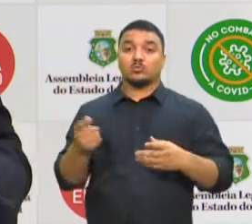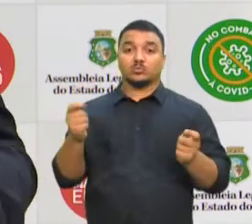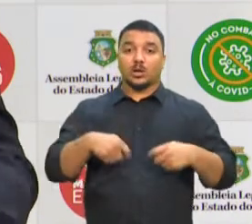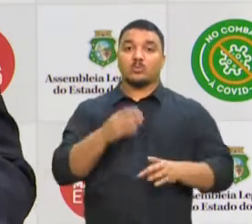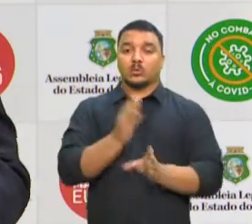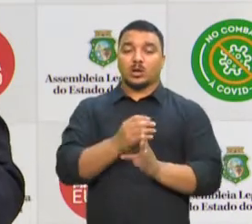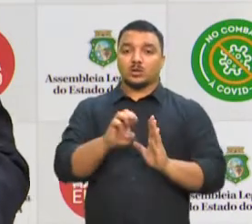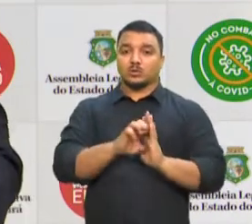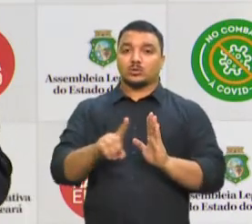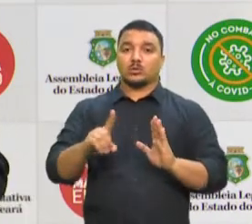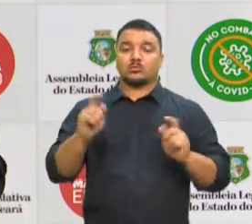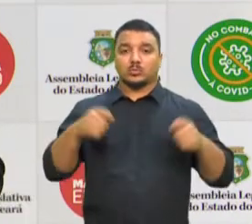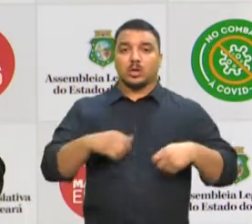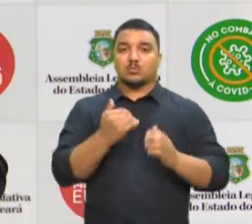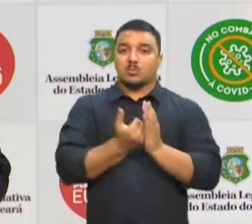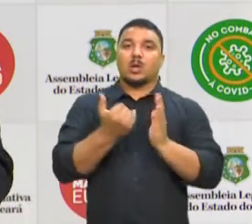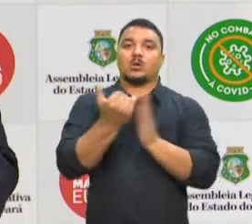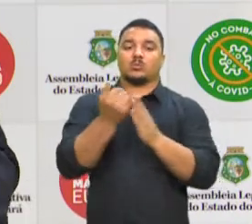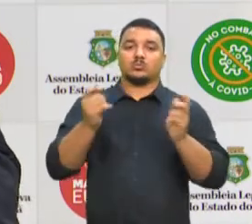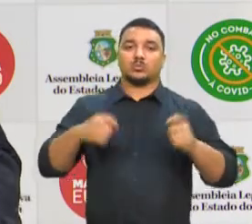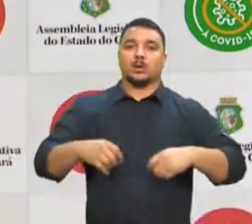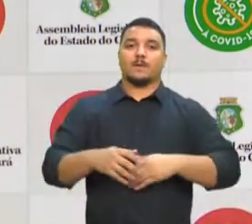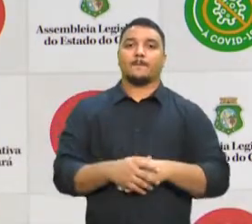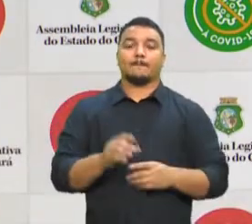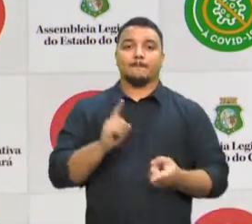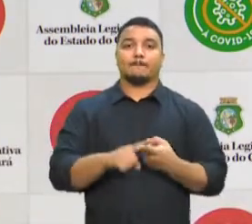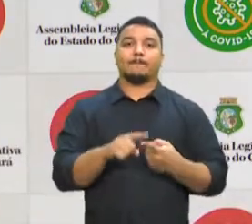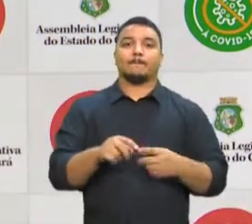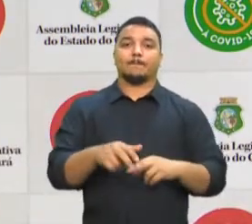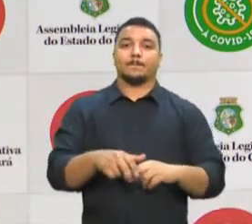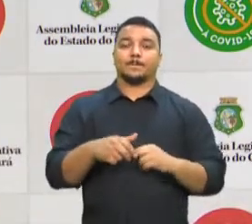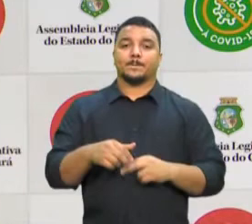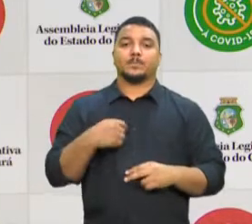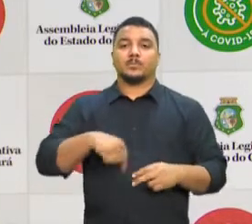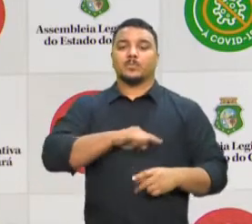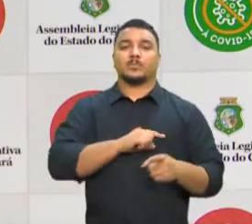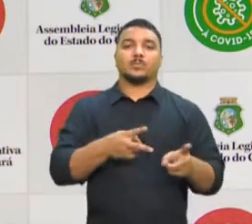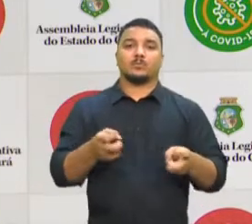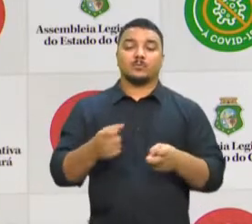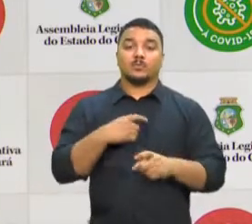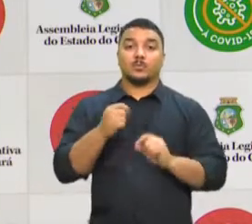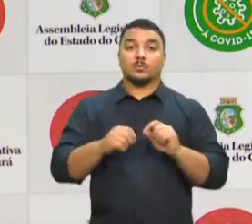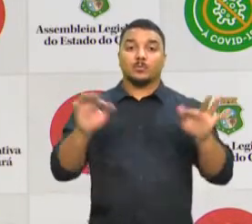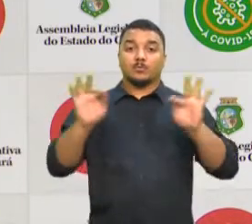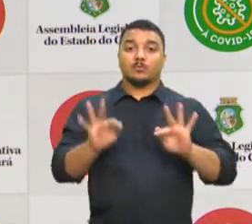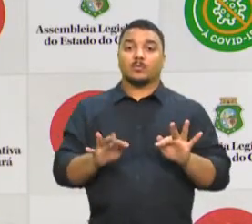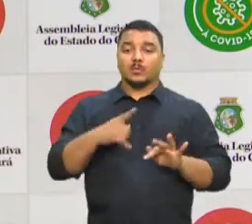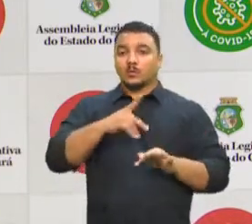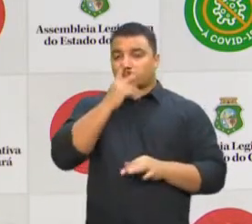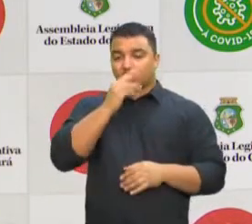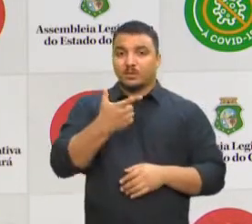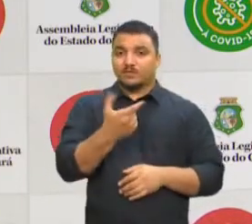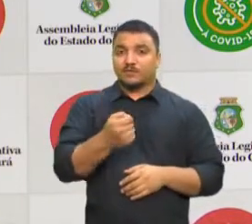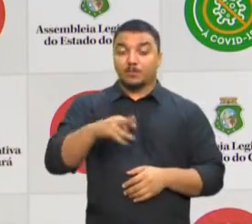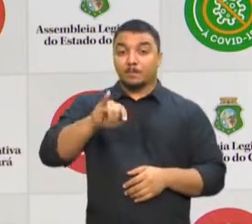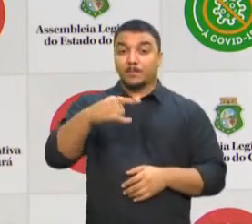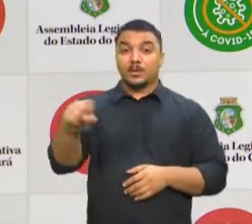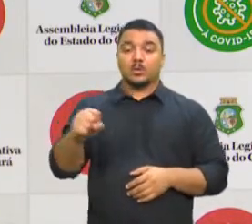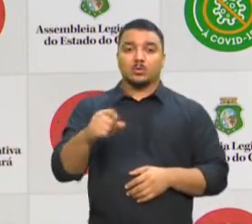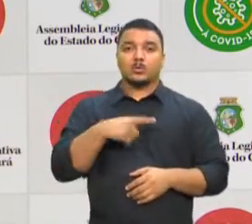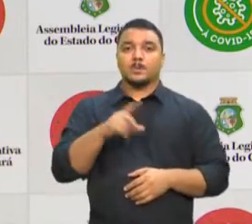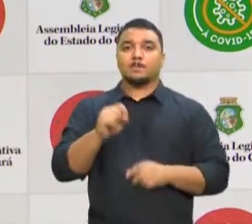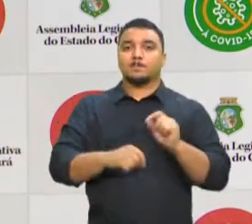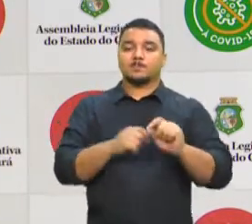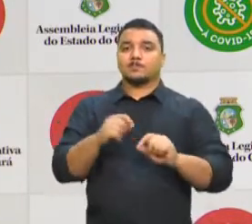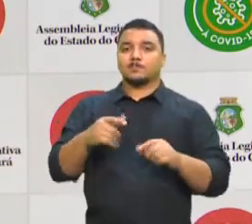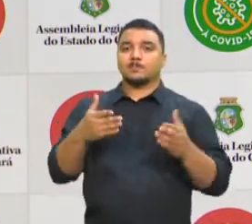um chamamento de um número maior. E é isso que a gente quer. A gente vê com muita felicidade esse investimento de 20 milhões, nessa vinda desse recurso